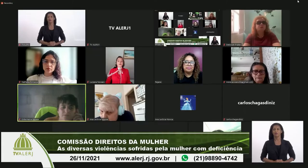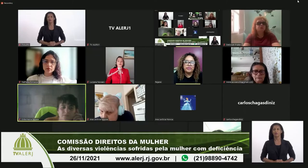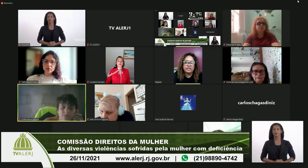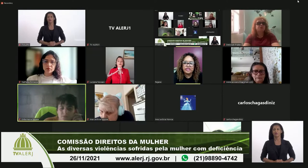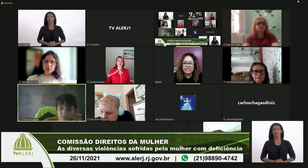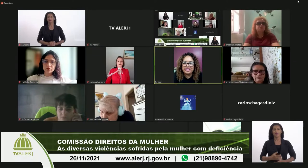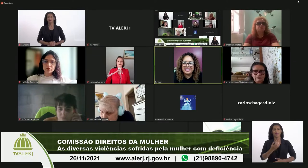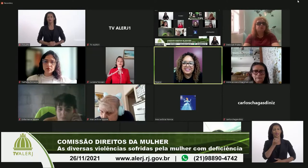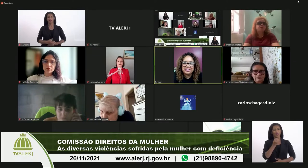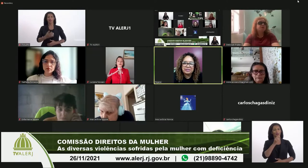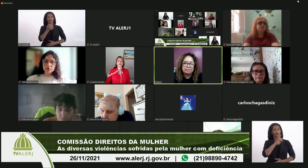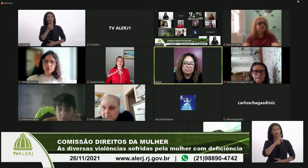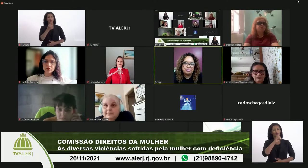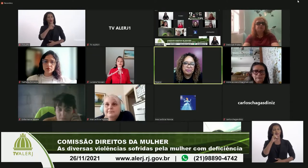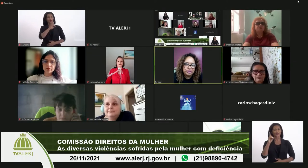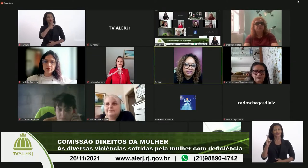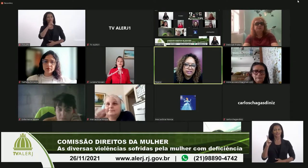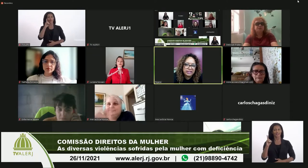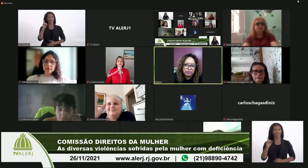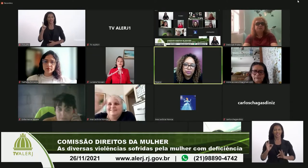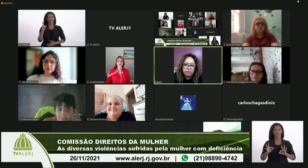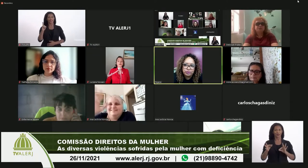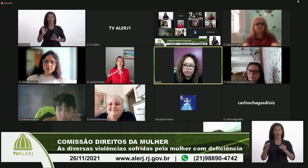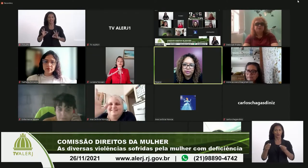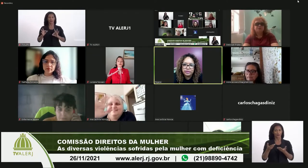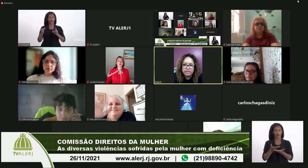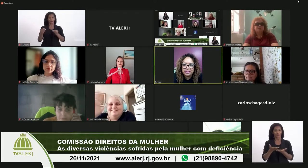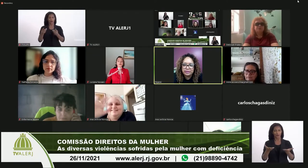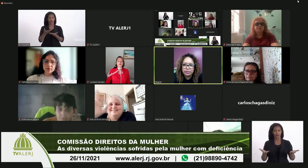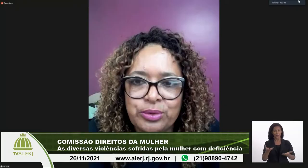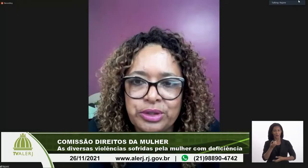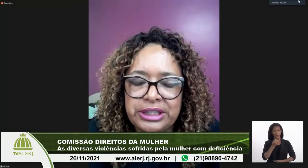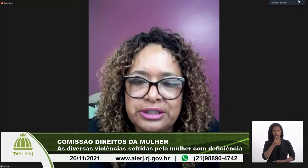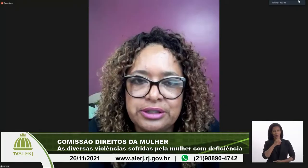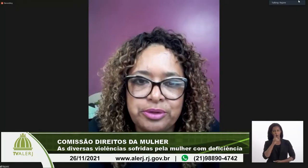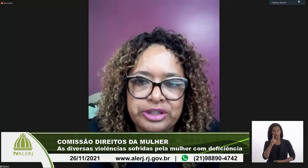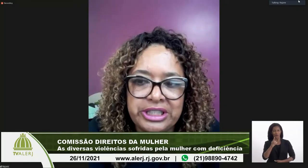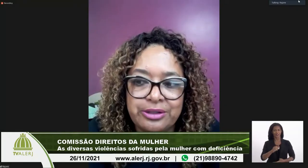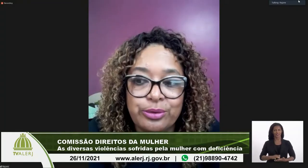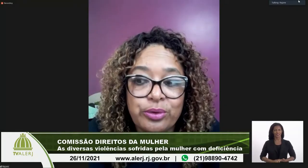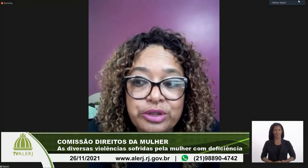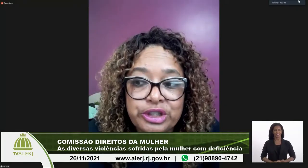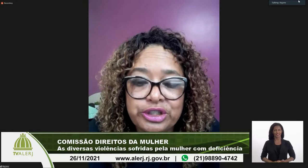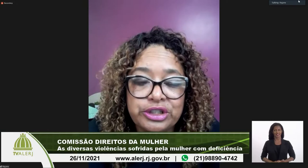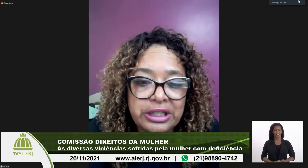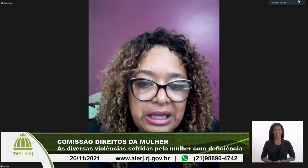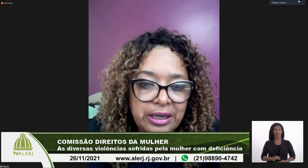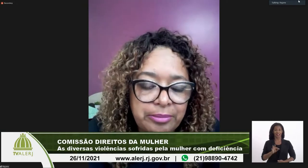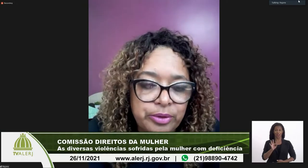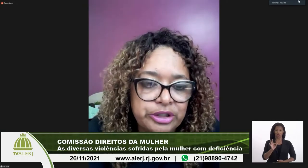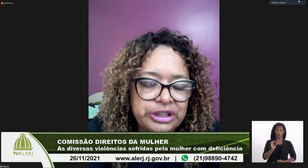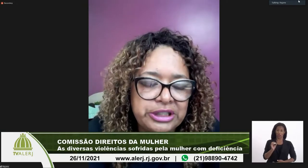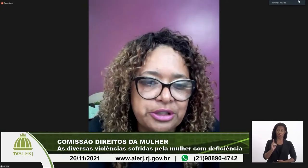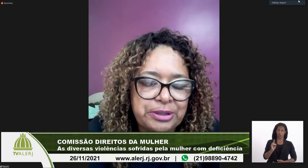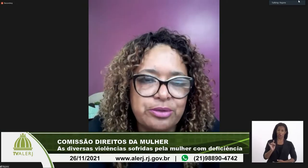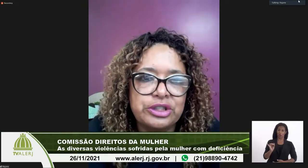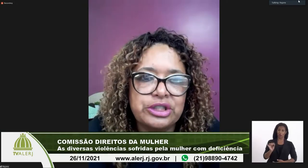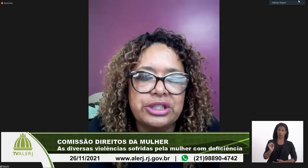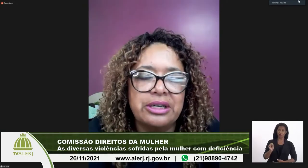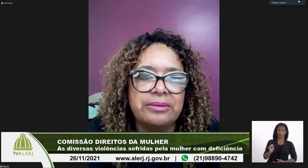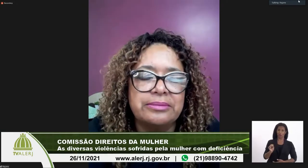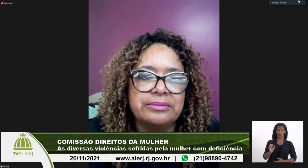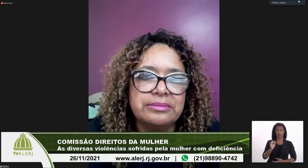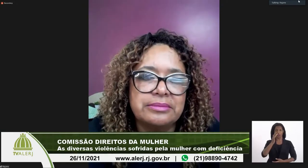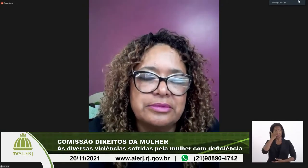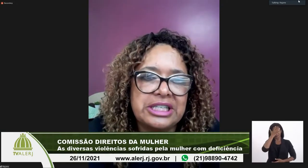Bom dia, bom dia a todos, bom dia a todas, bom dia a todes, bom dia às pessoas